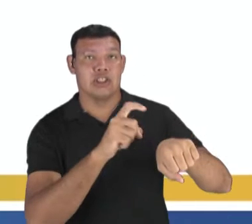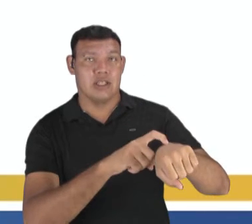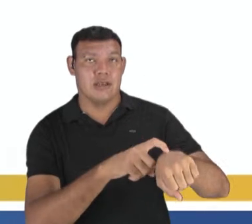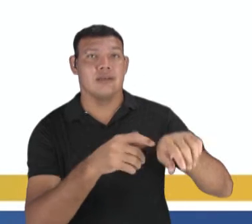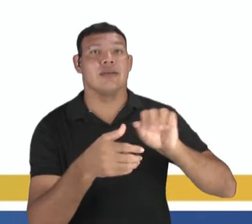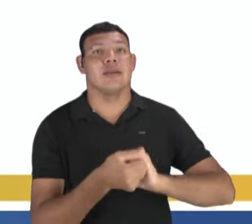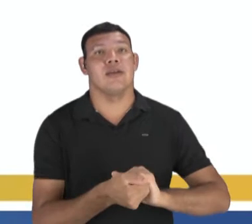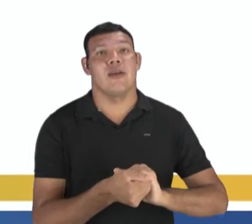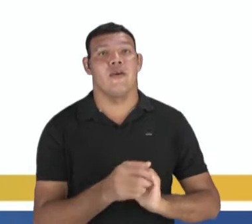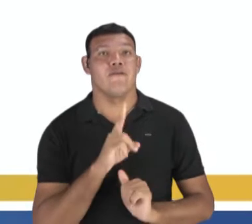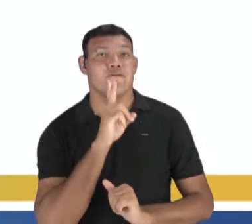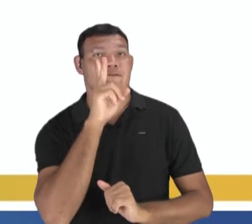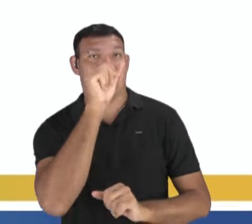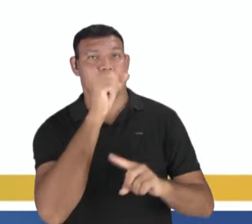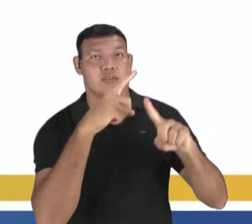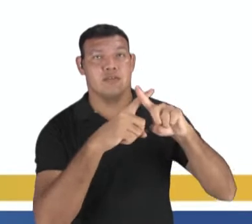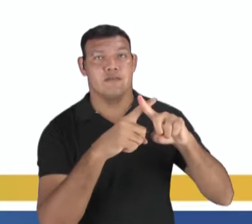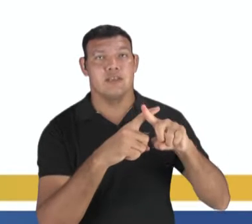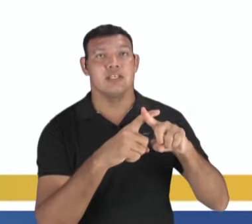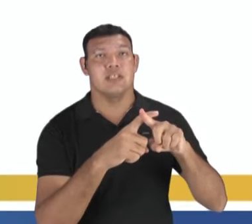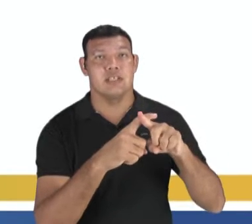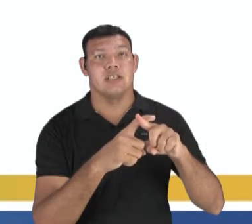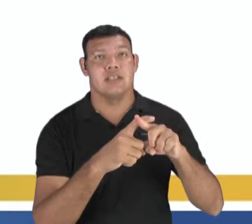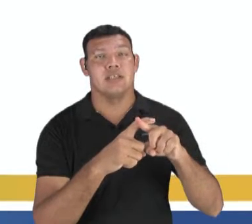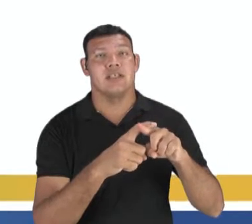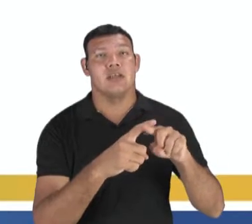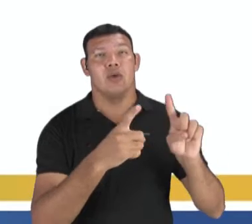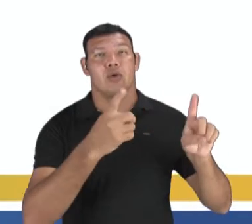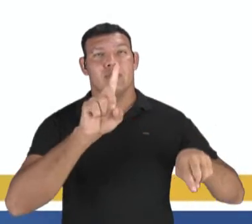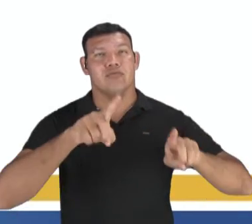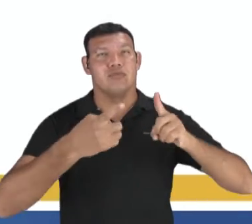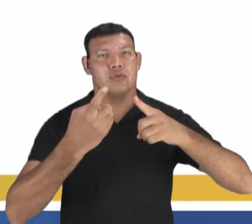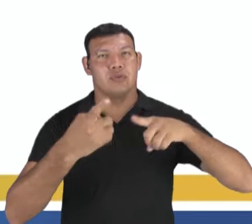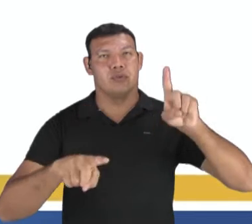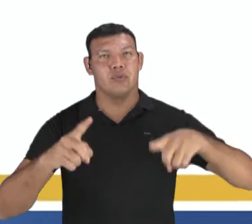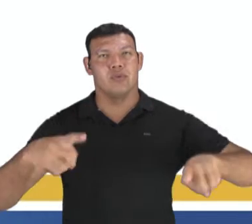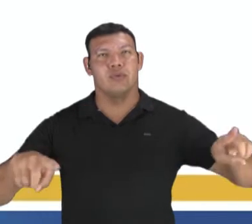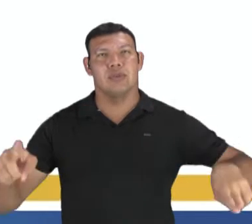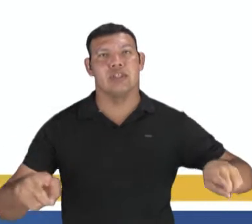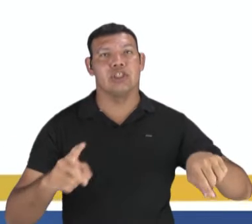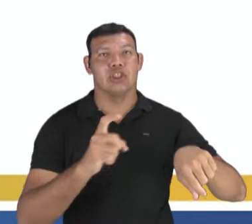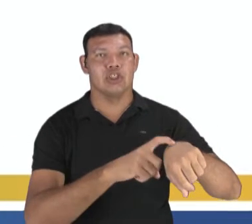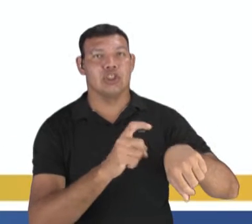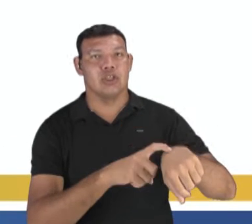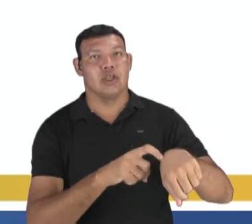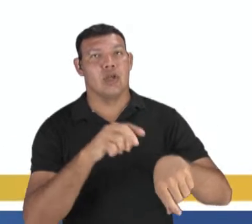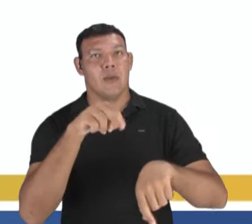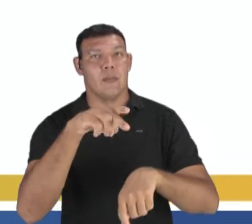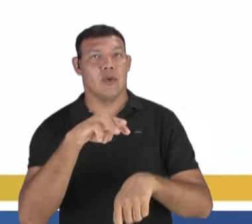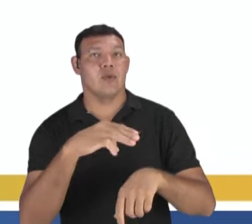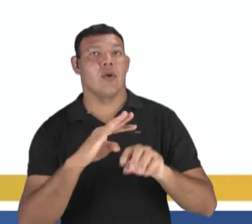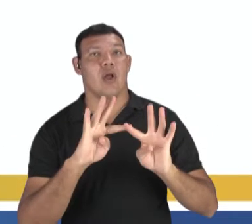pessoal? Velocidade final menos velocidade inicial, certo? Então vai ficar como?